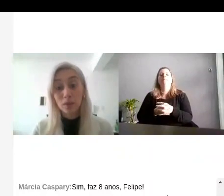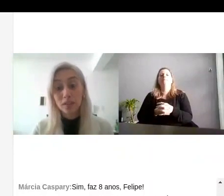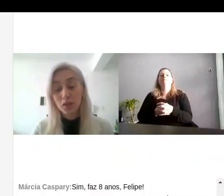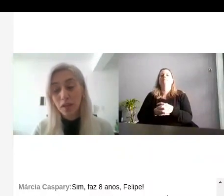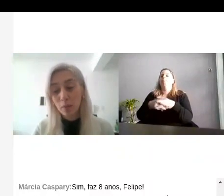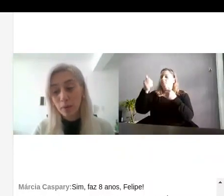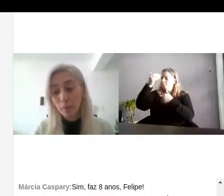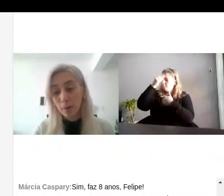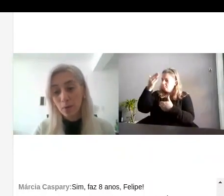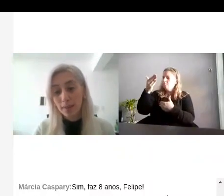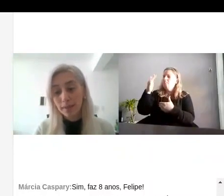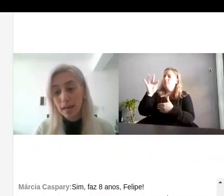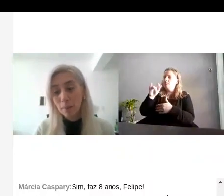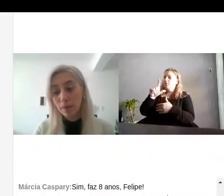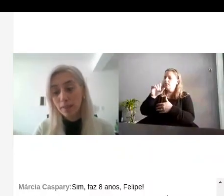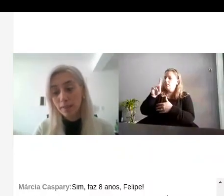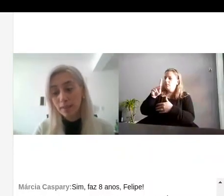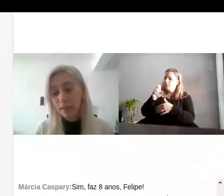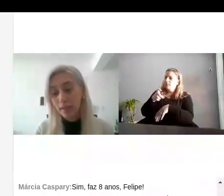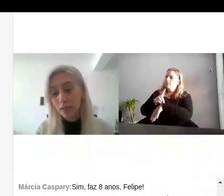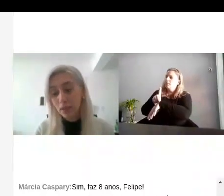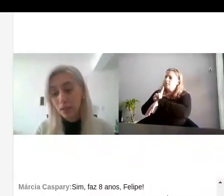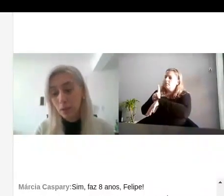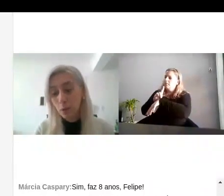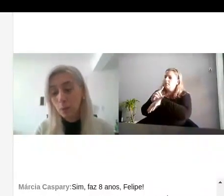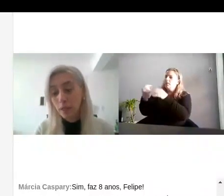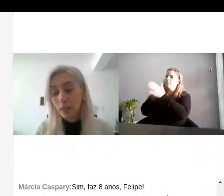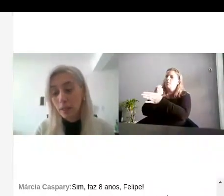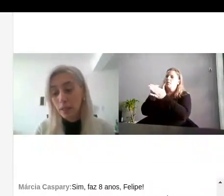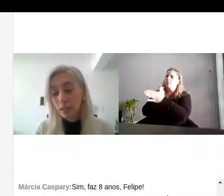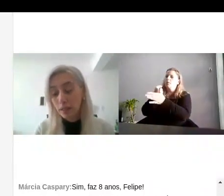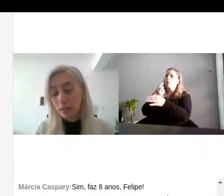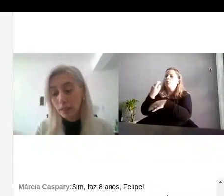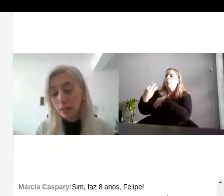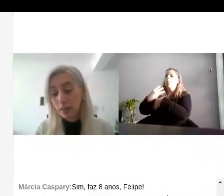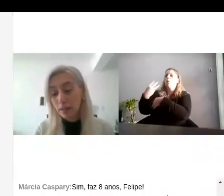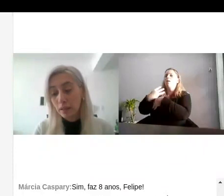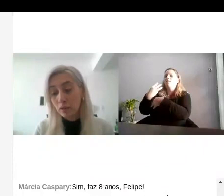perguntas que chegam para mim pelo WhatsApp, da Cida Leite, então.